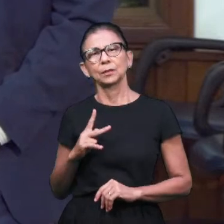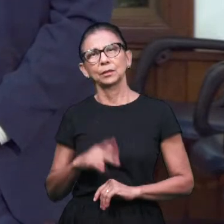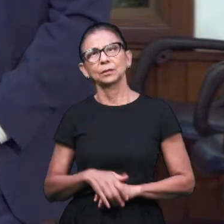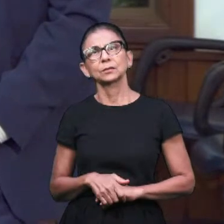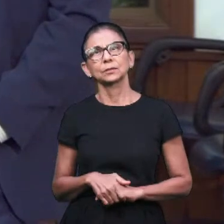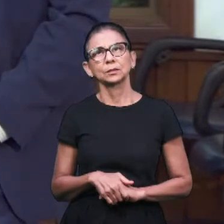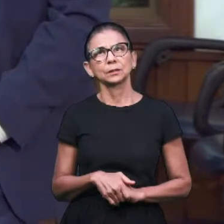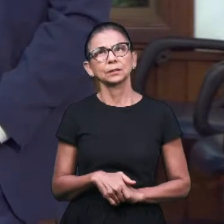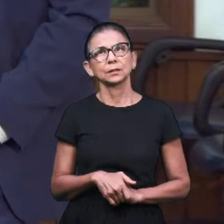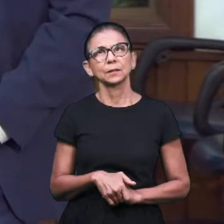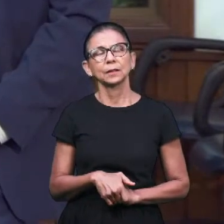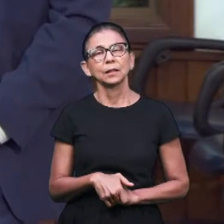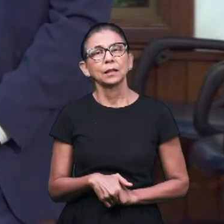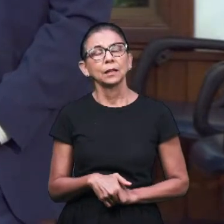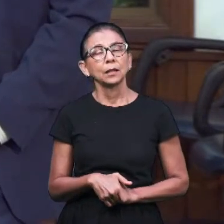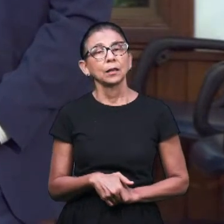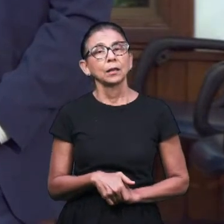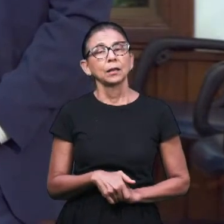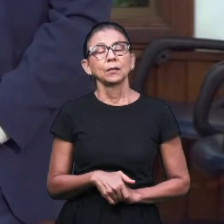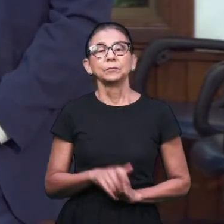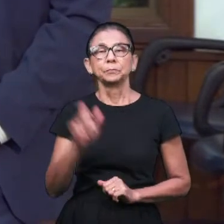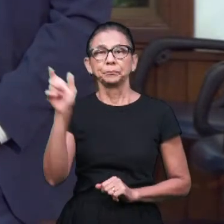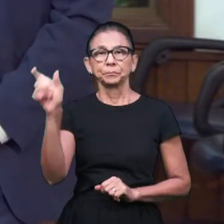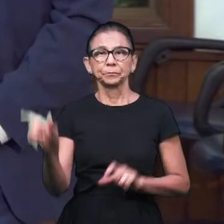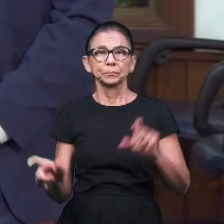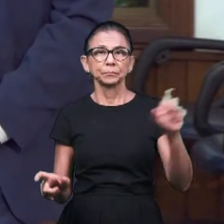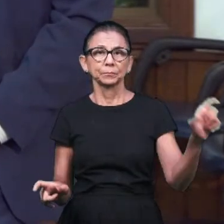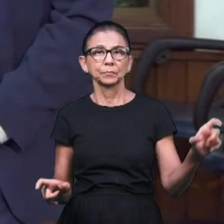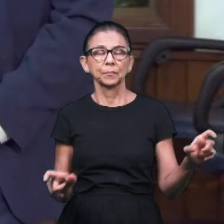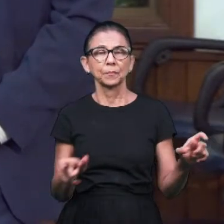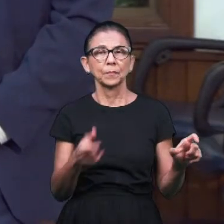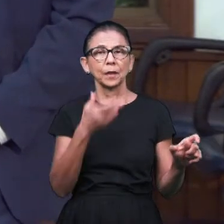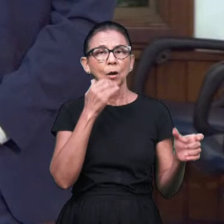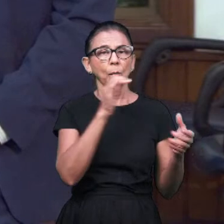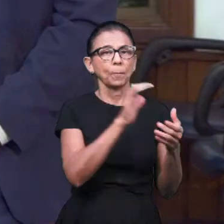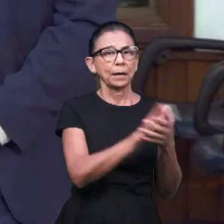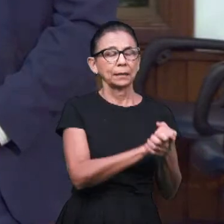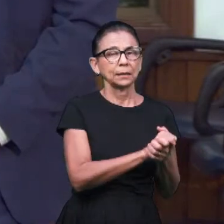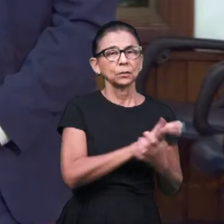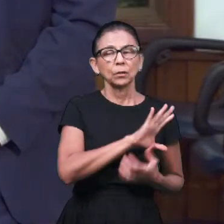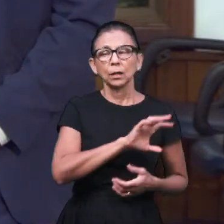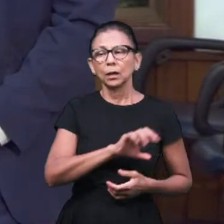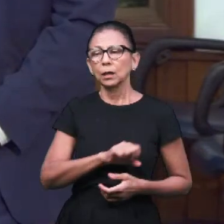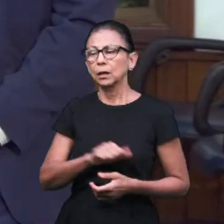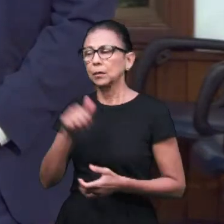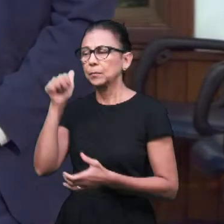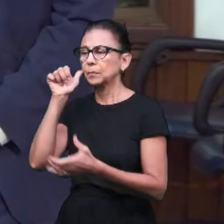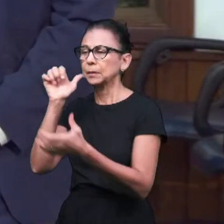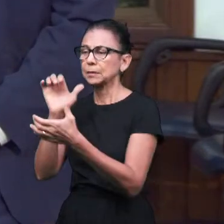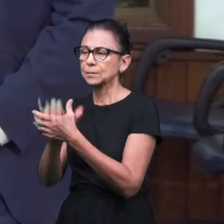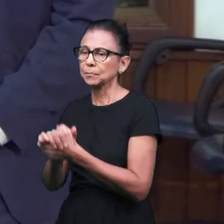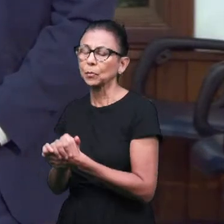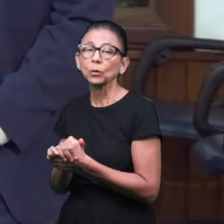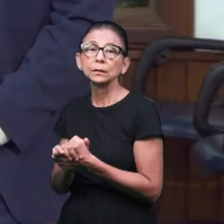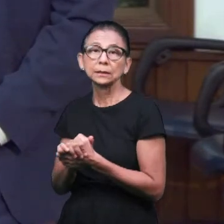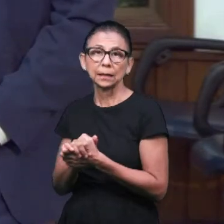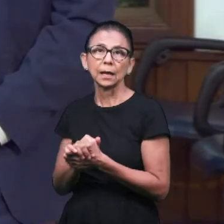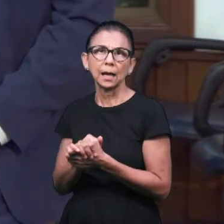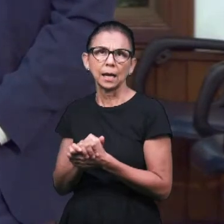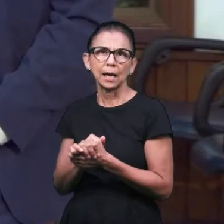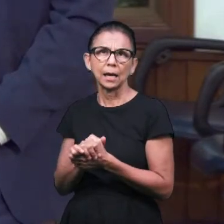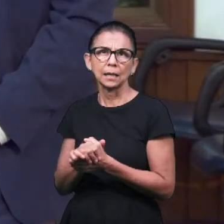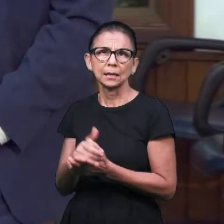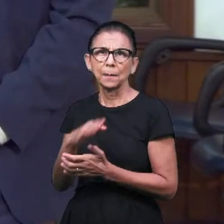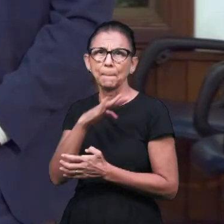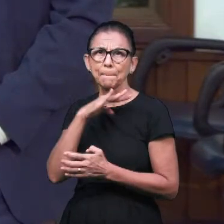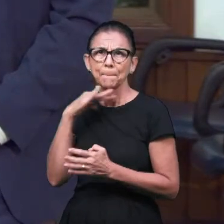marido ame a esposa como Cristo amou a igreja, dando a vida por ela. Interessante que não tem